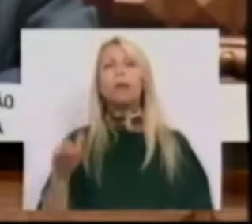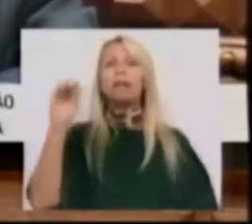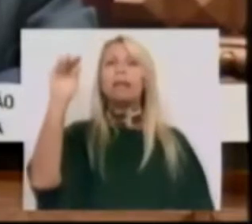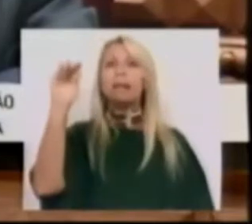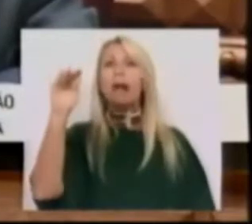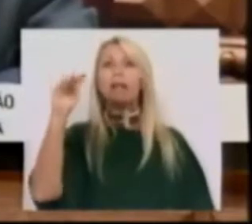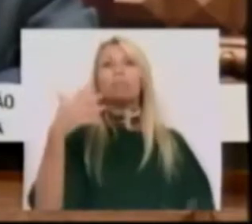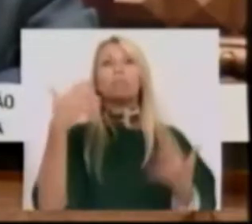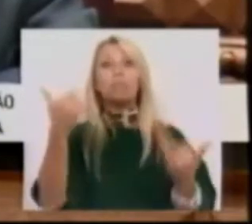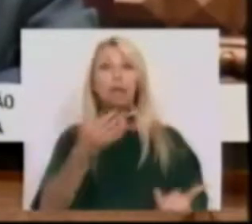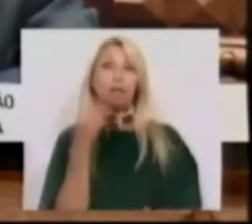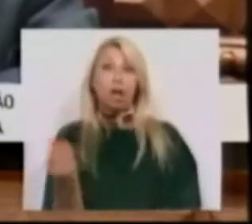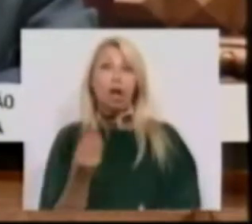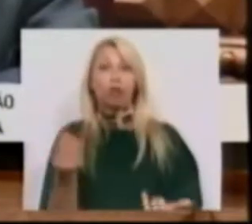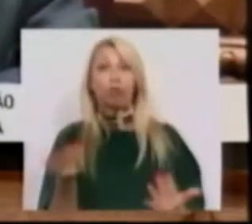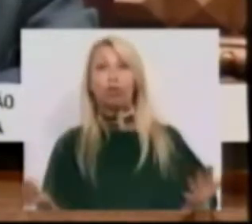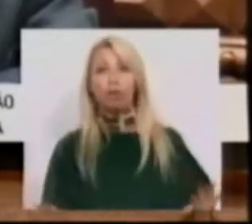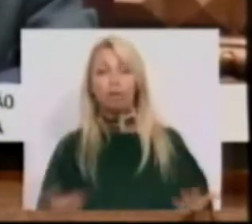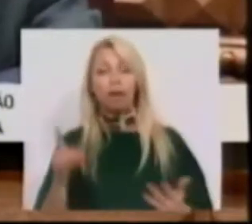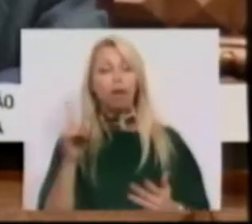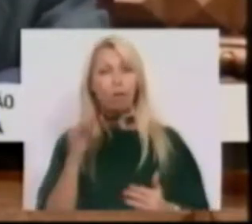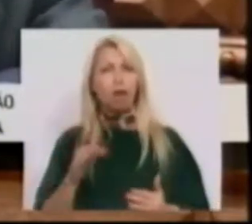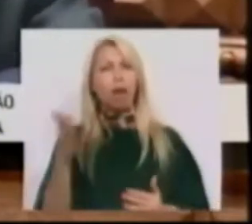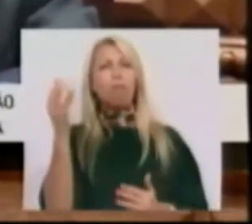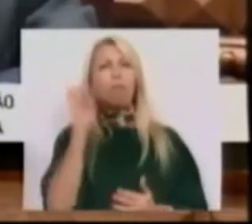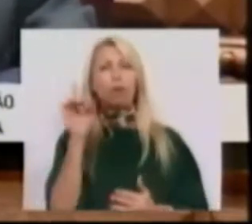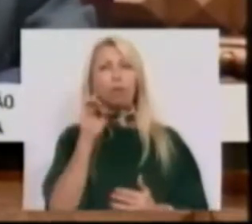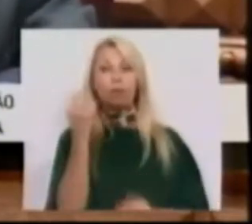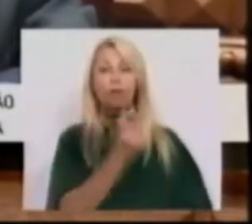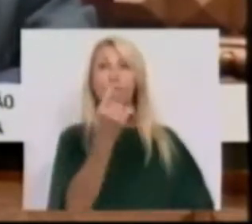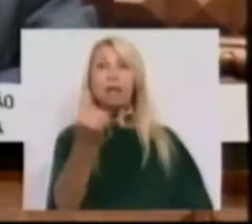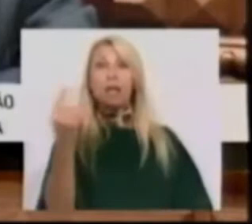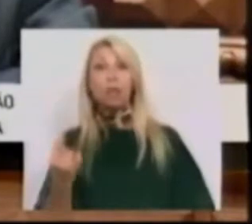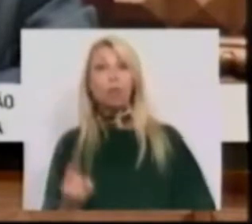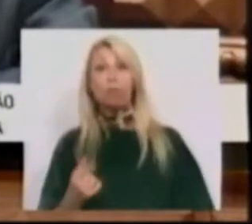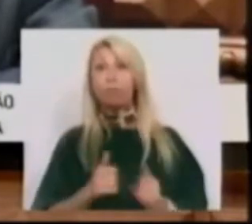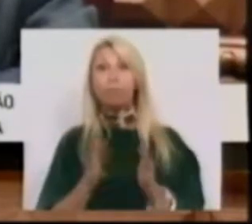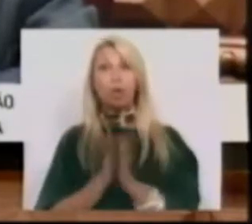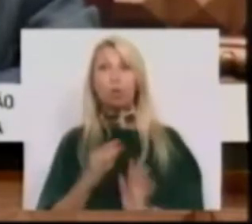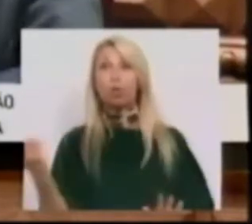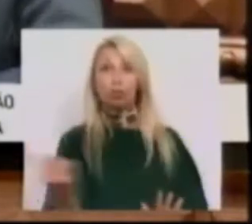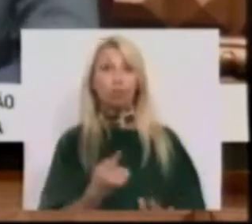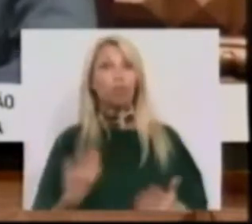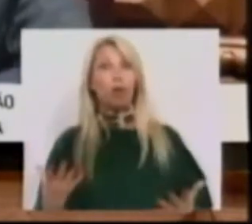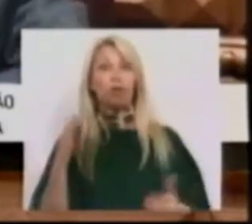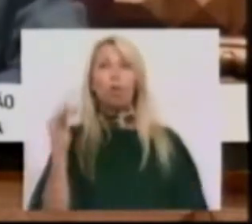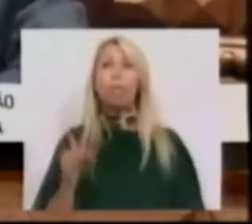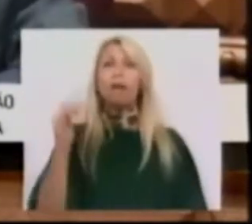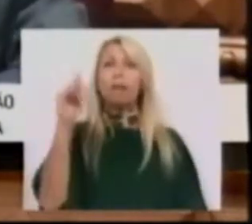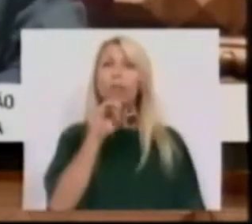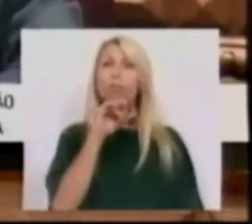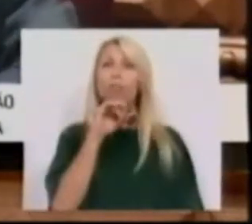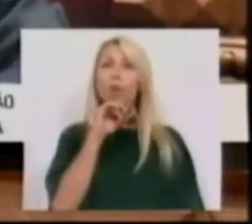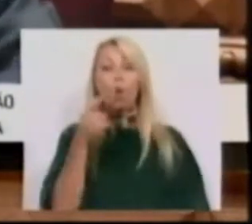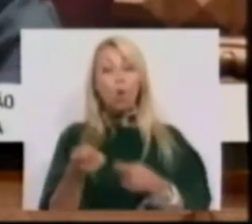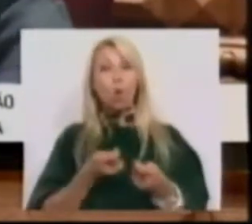numa idade de pós-adolescência, como todos sabemos, é uma idade muito importante para cada um de nós, para todos nós, uma idade em que a possibilidade